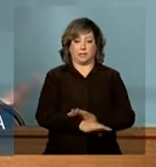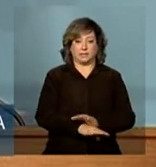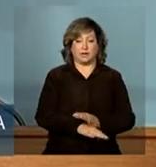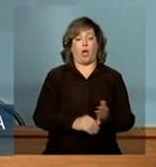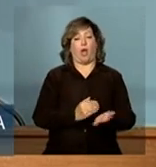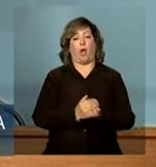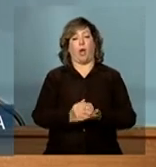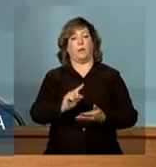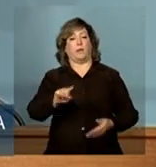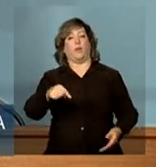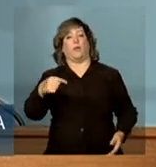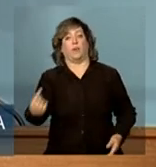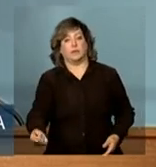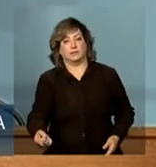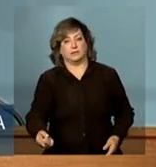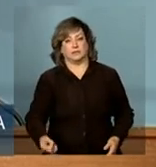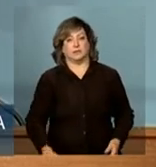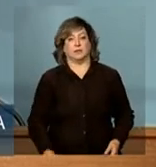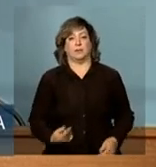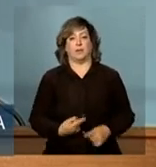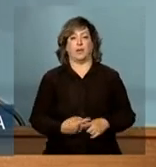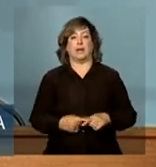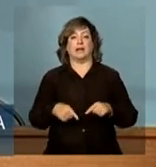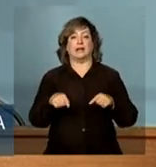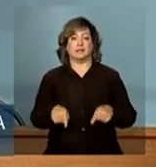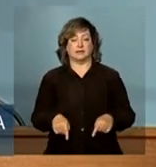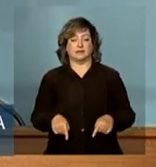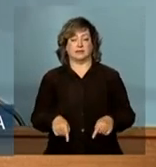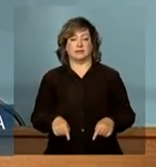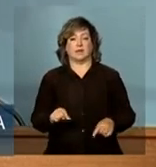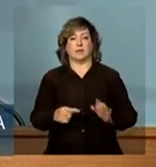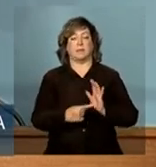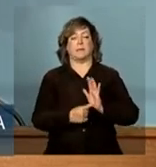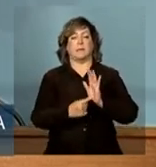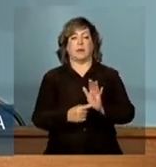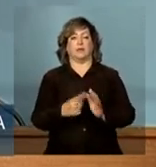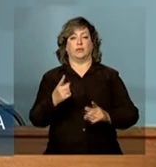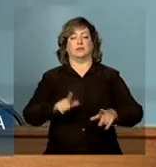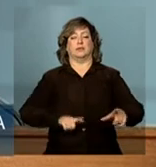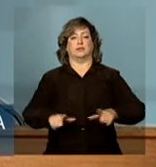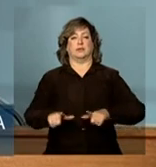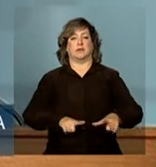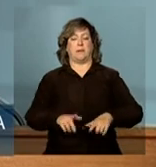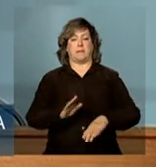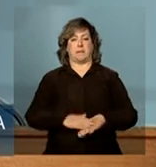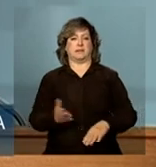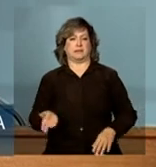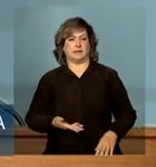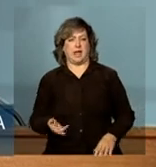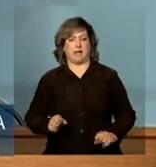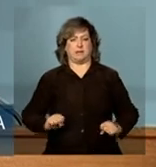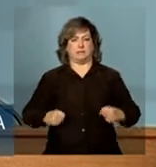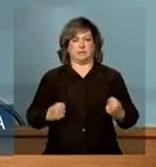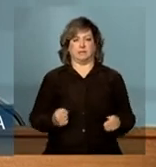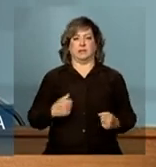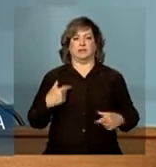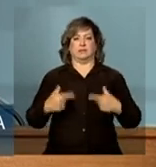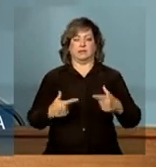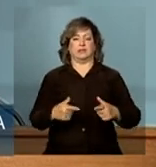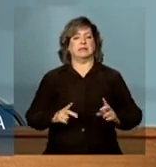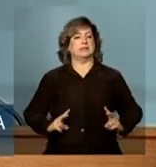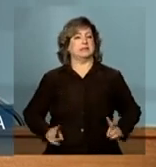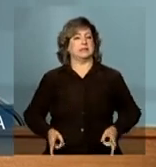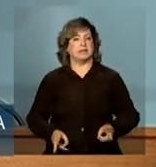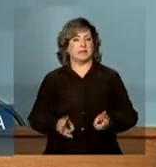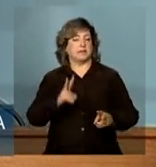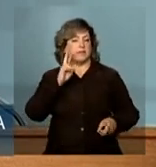outro processo. Porque isso é que caracteriza uma gestão mais dinâmica e uma gestão que sempre